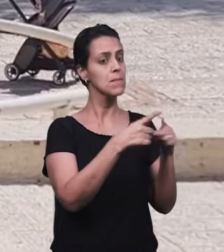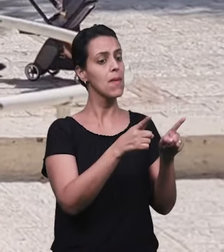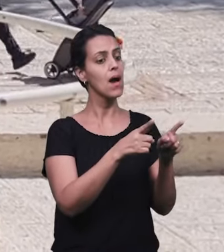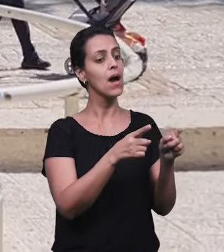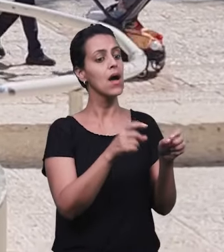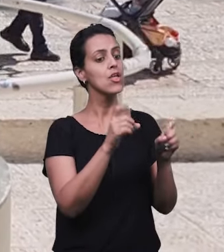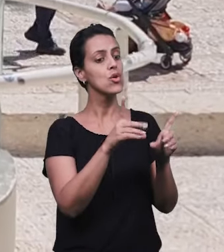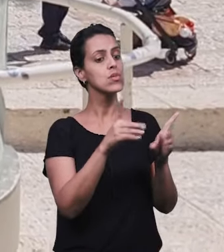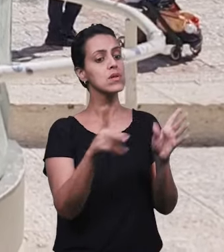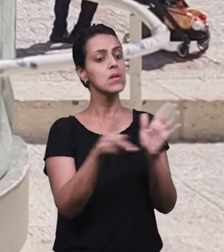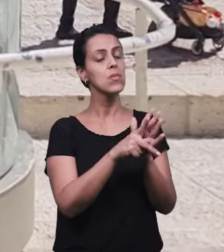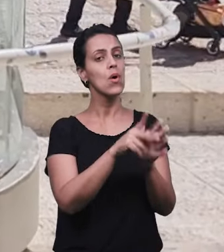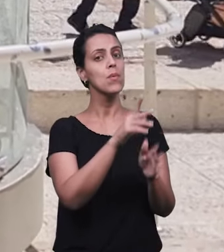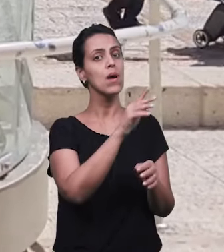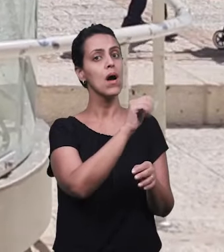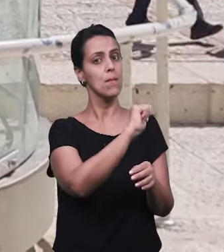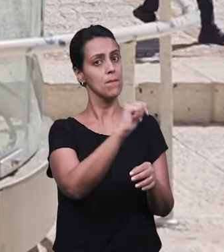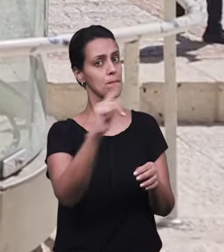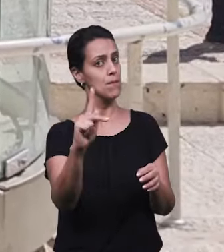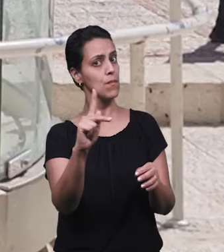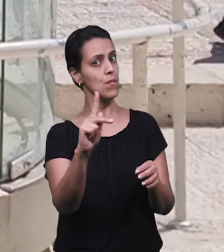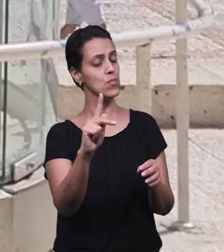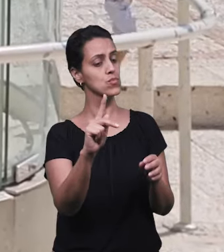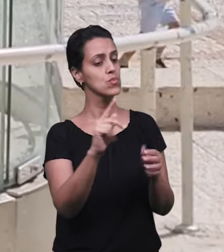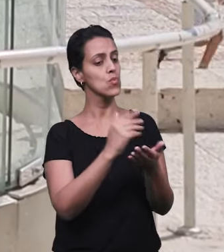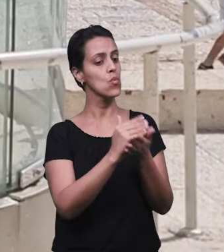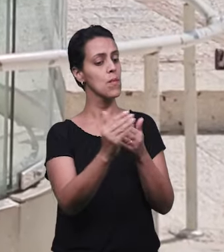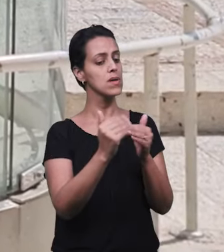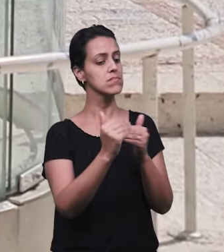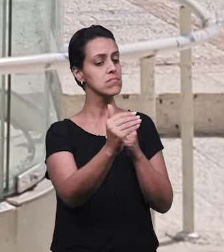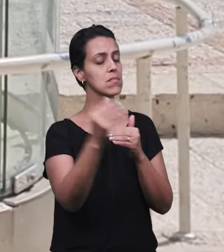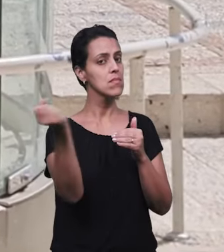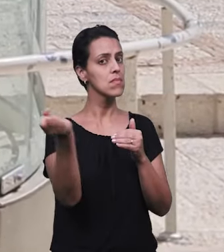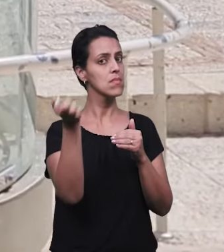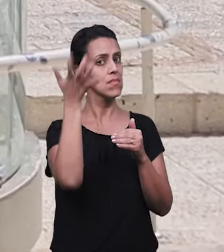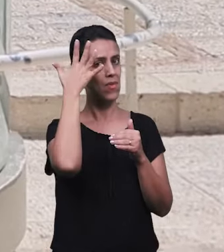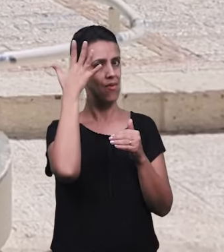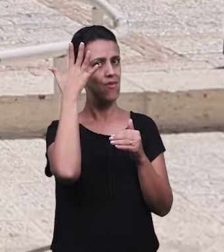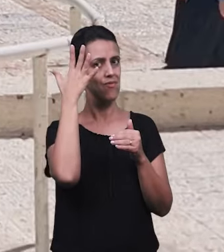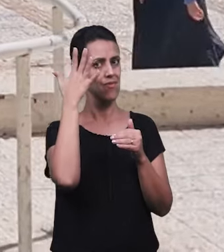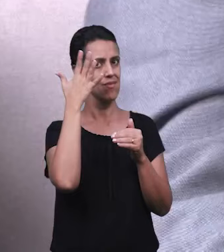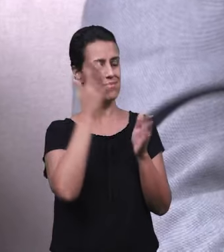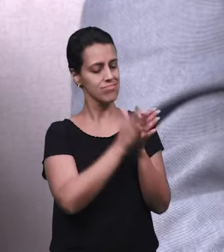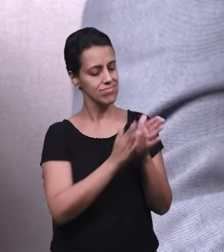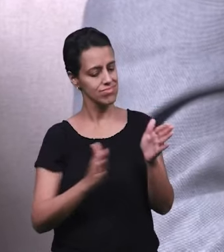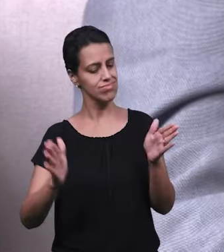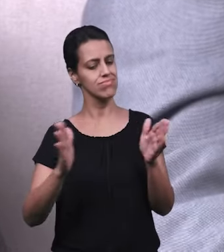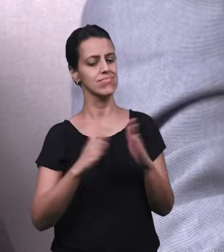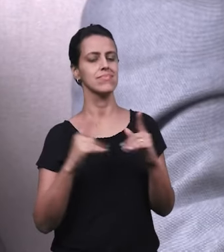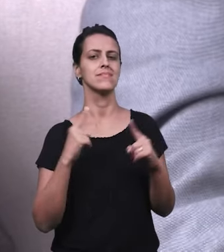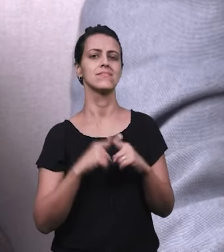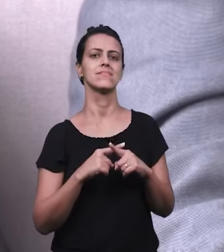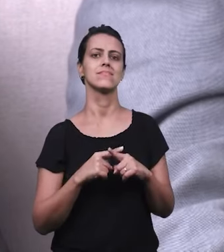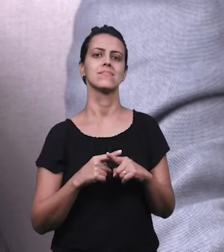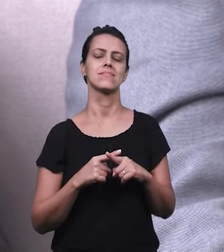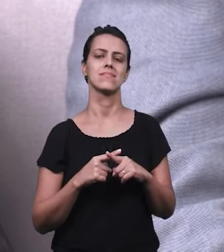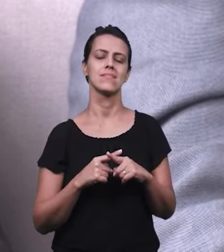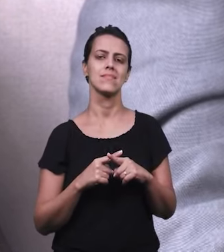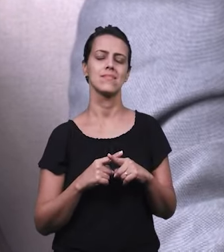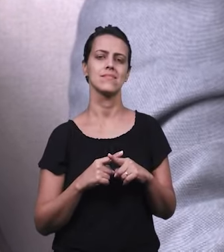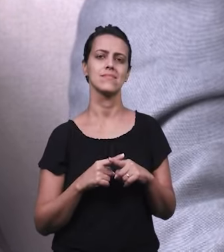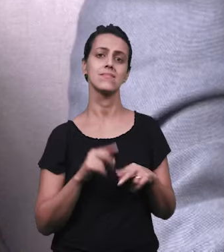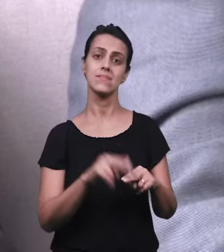apóstolos, ela iria ser uma tradução, ou seja, uma revelação daquilo que estava no Velho Testamento agora para a igreja. Então, por isso,